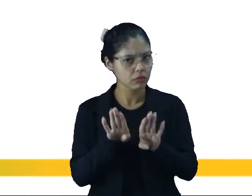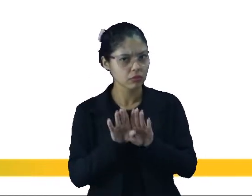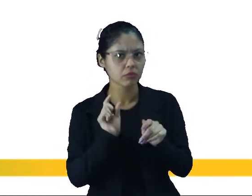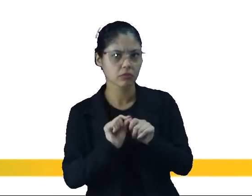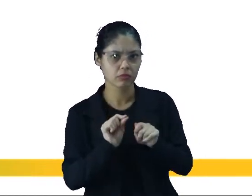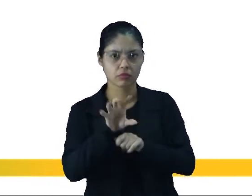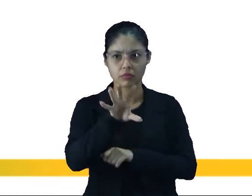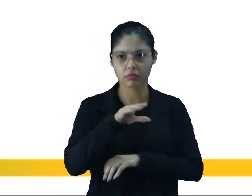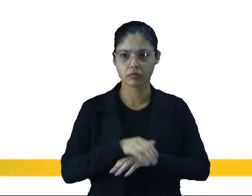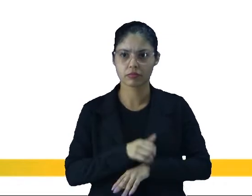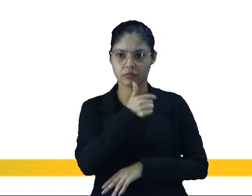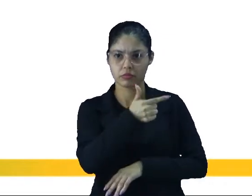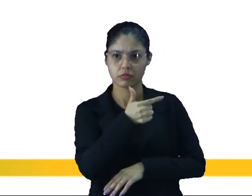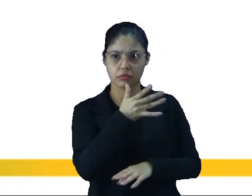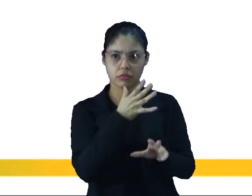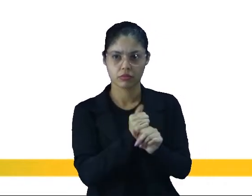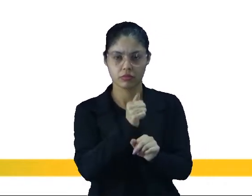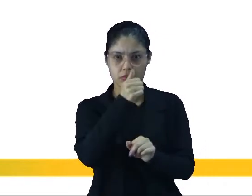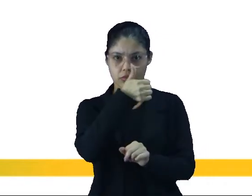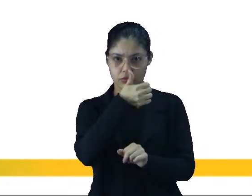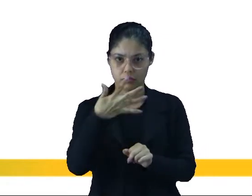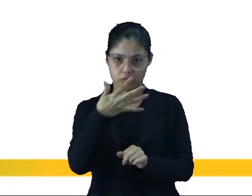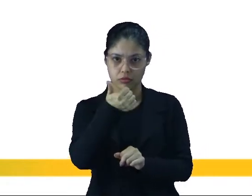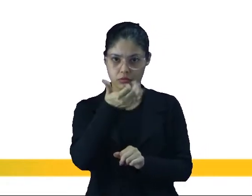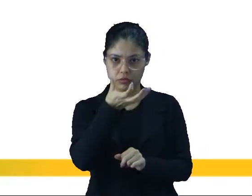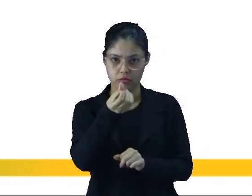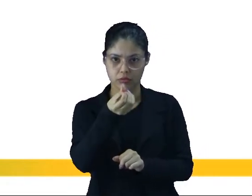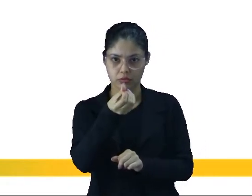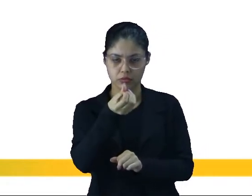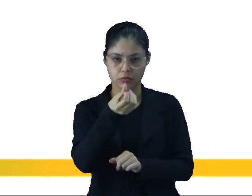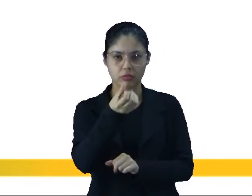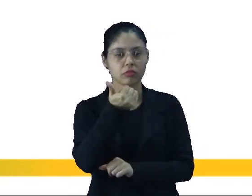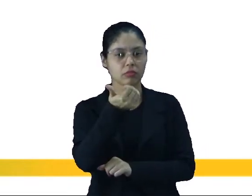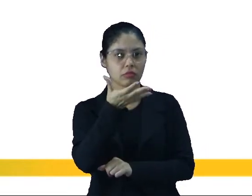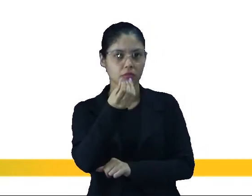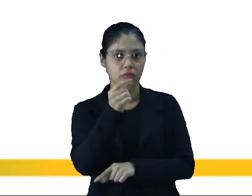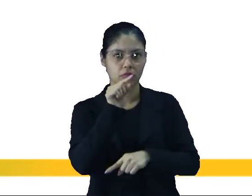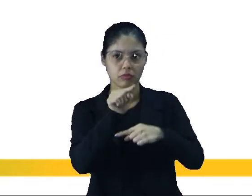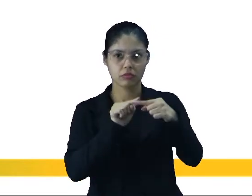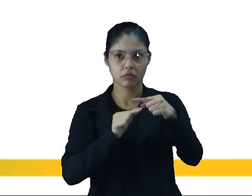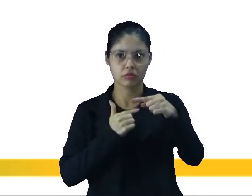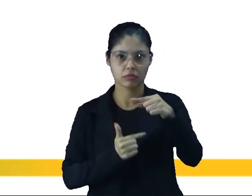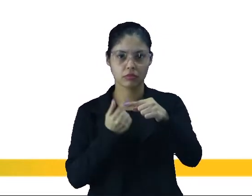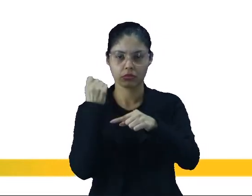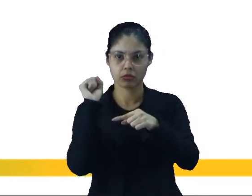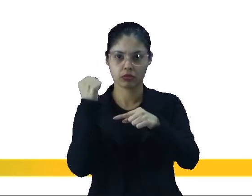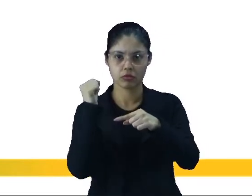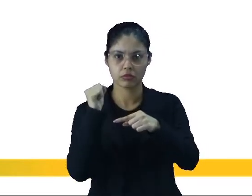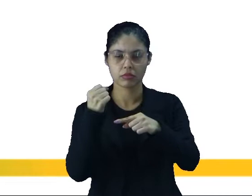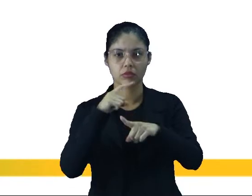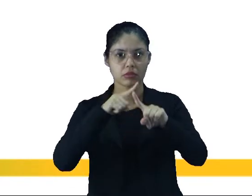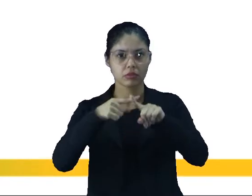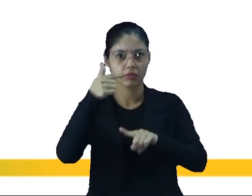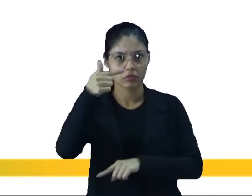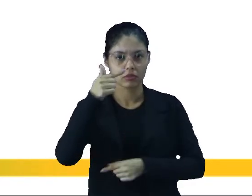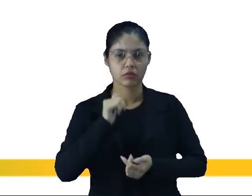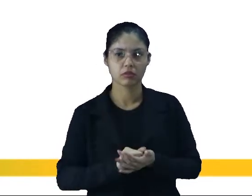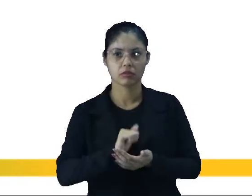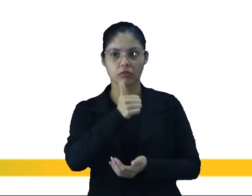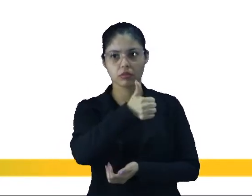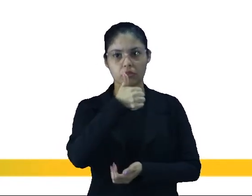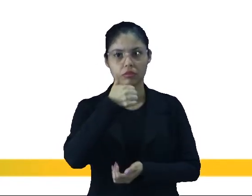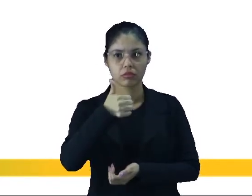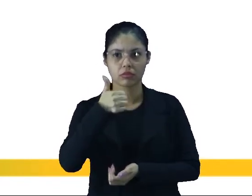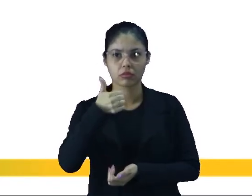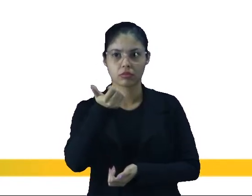ó. 2 mais 14, 16. 16 dividido por 2 é 8. E 8 vezes 7 também